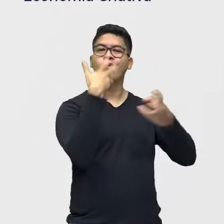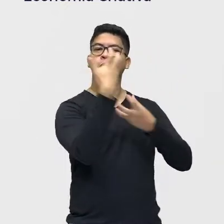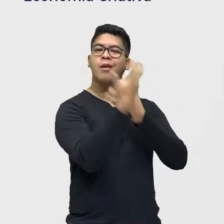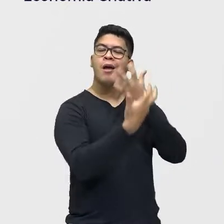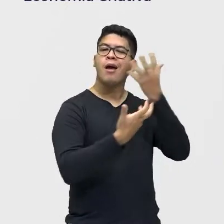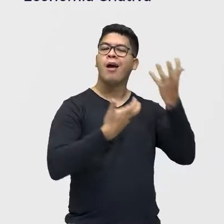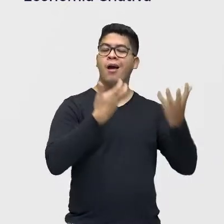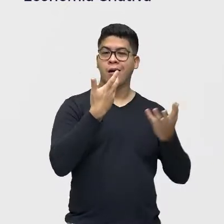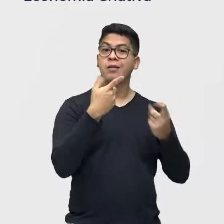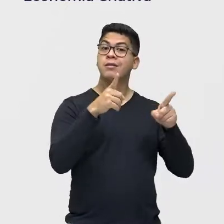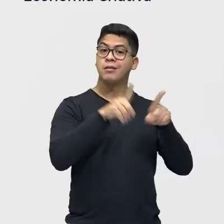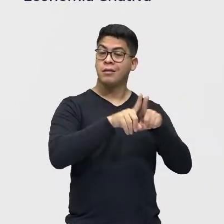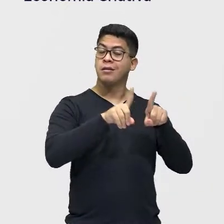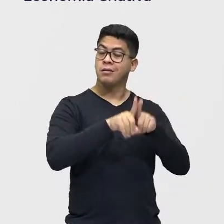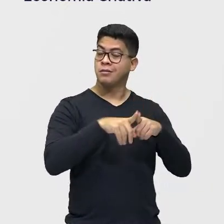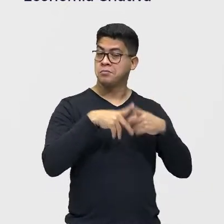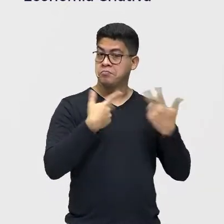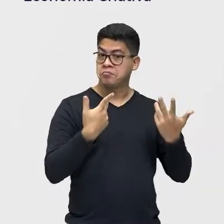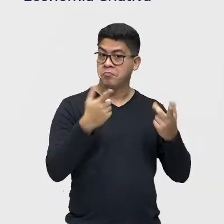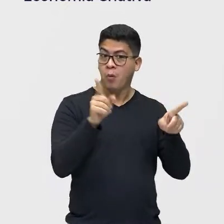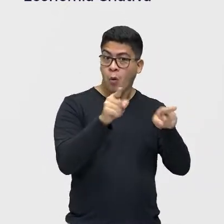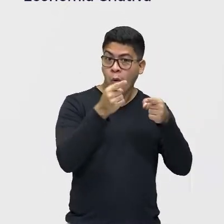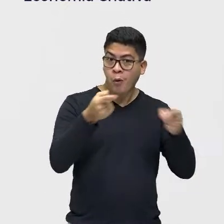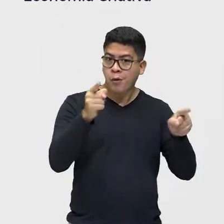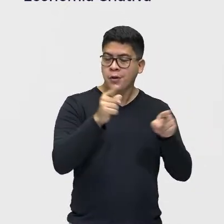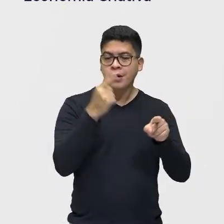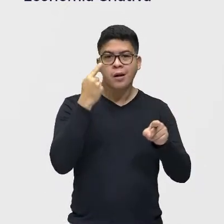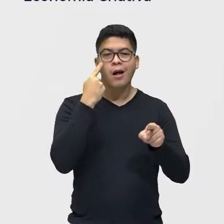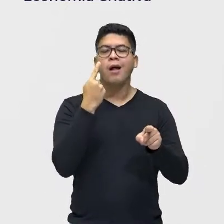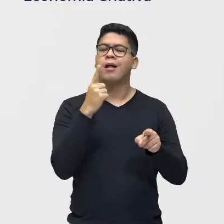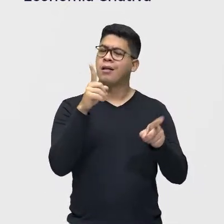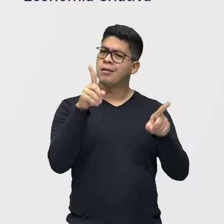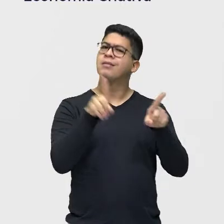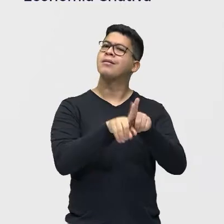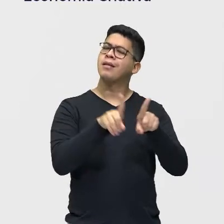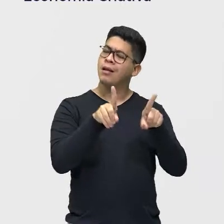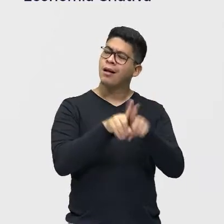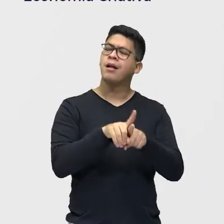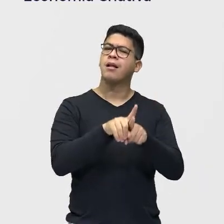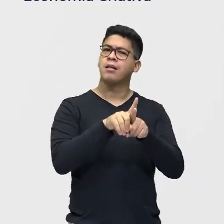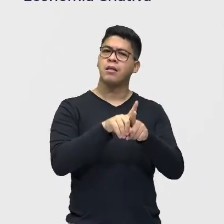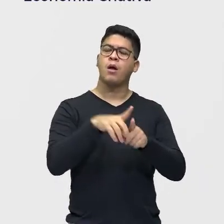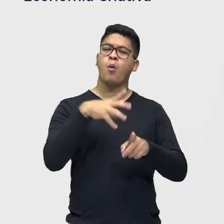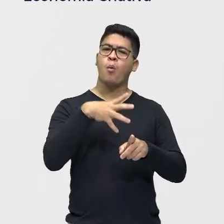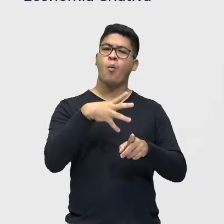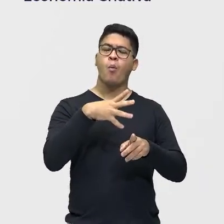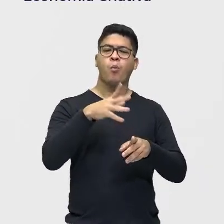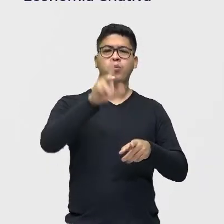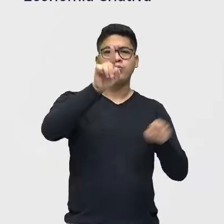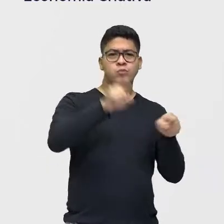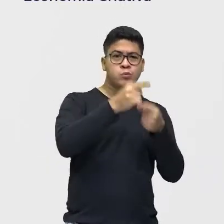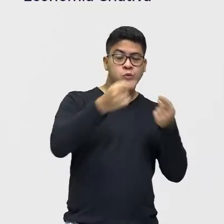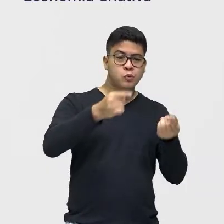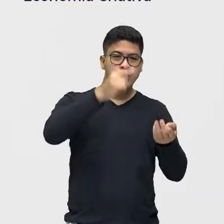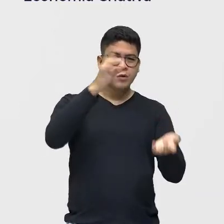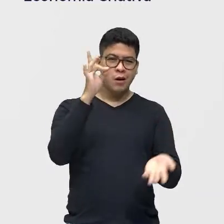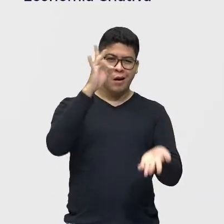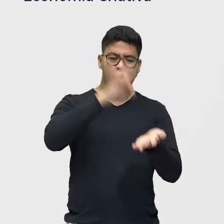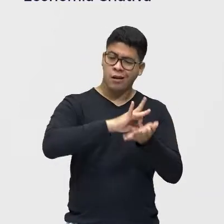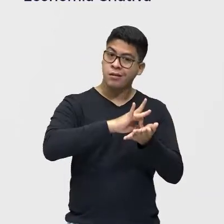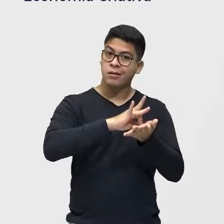a musicalidade. As danças folclóricas, elas possuem músicas animadas, figurinos e